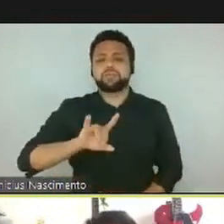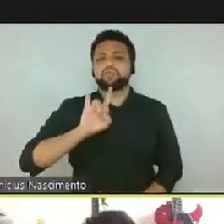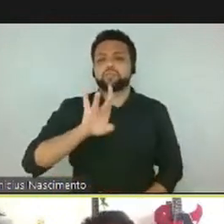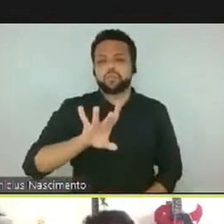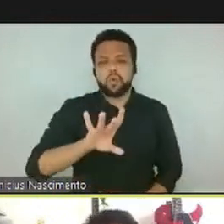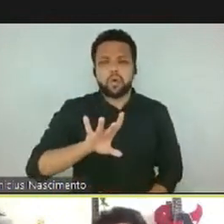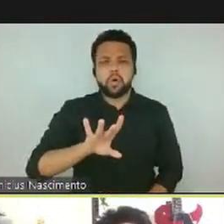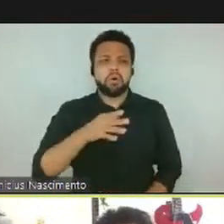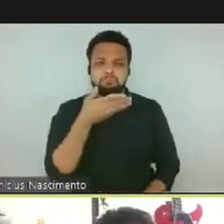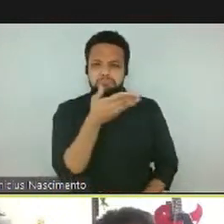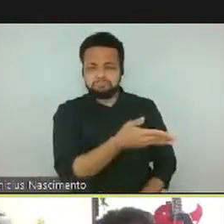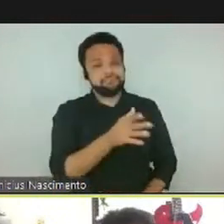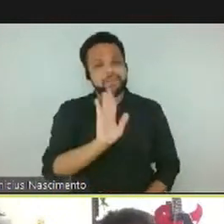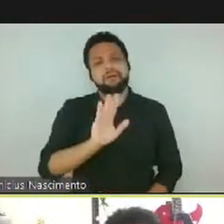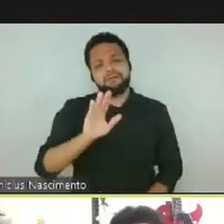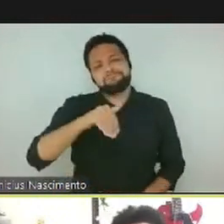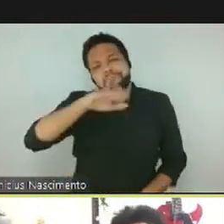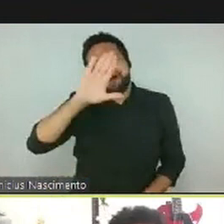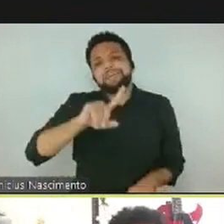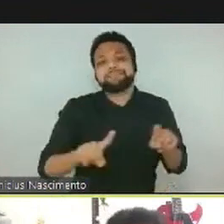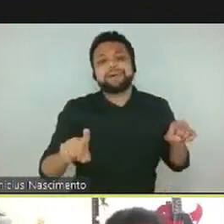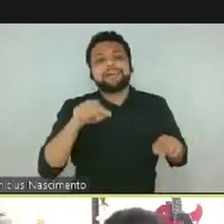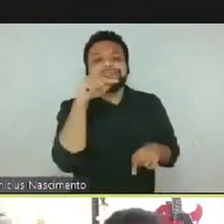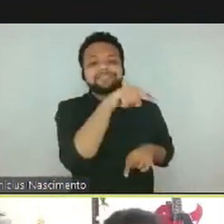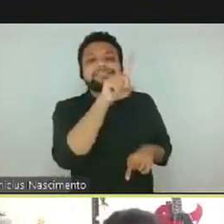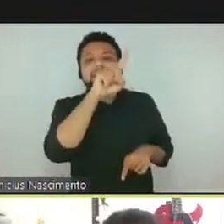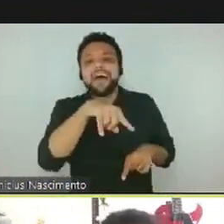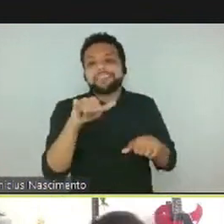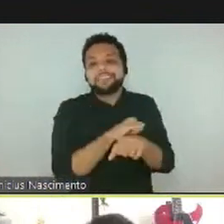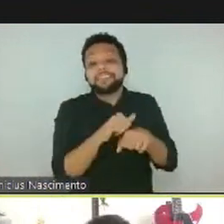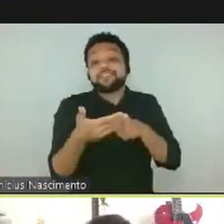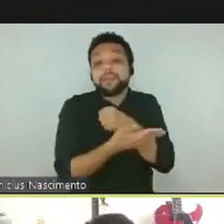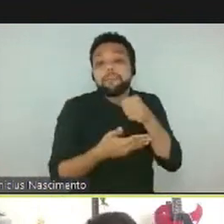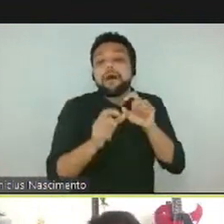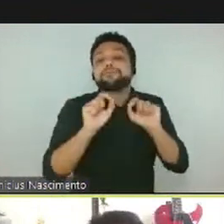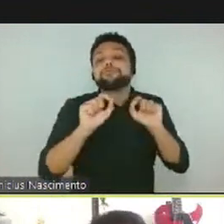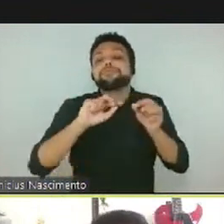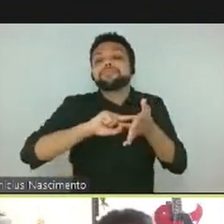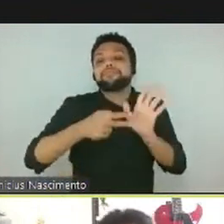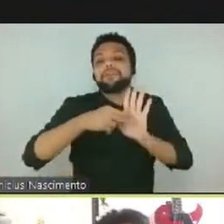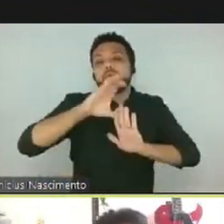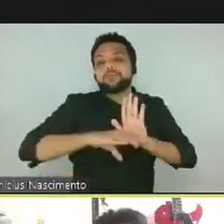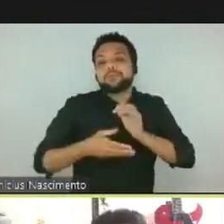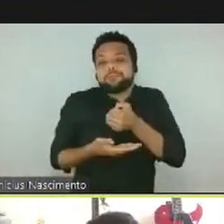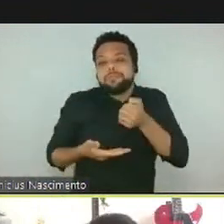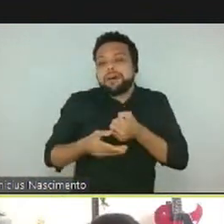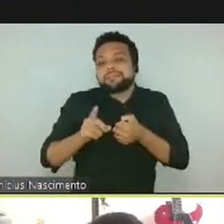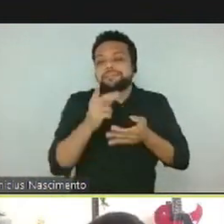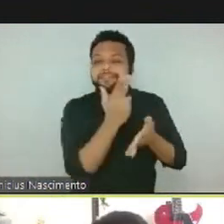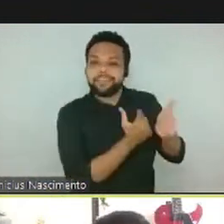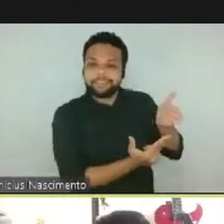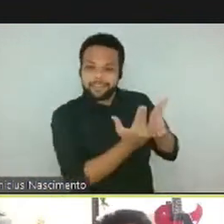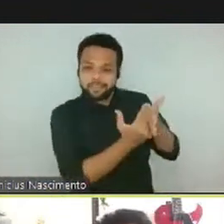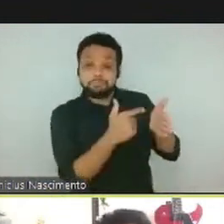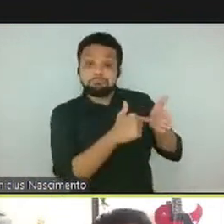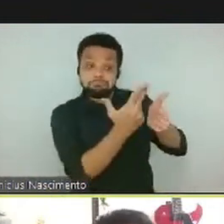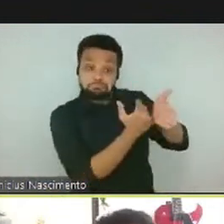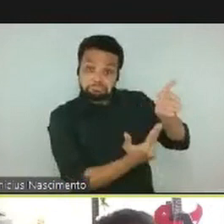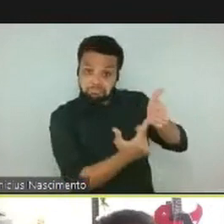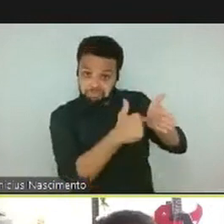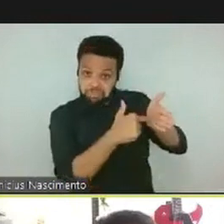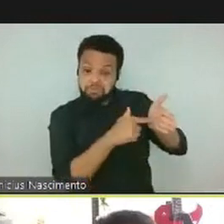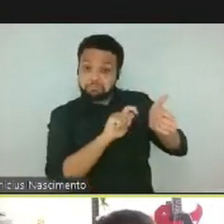isso, mas isso está na base da nossa ideia de desenho, né? O desenho como projeto, o